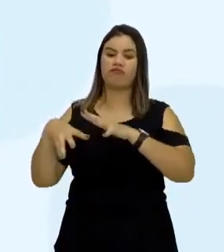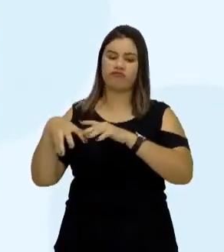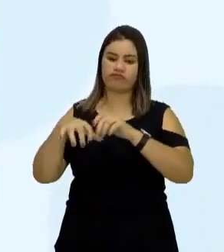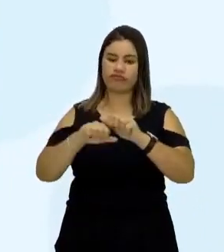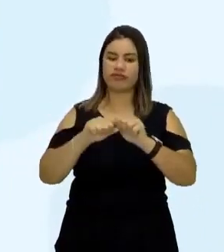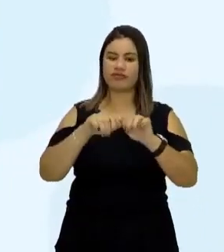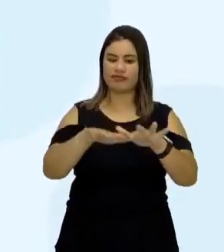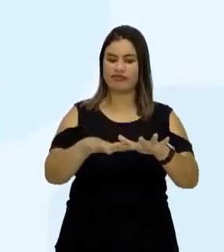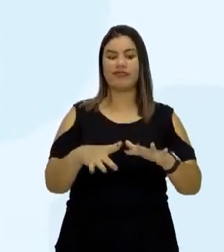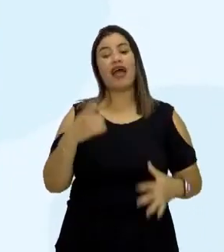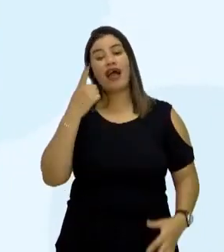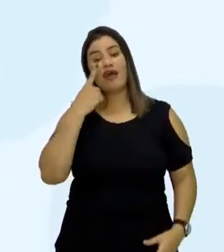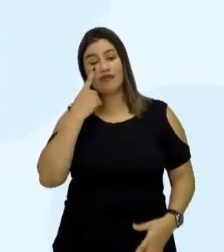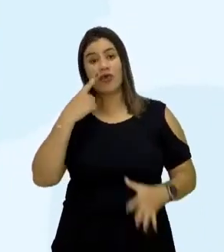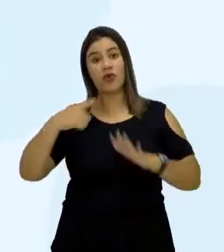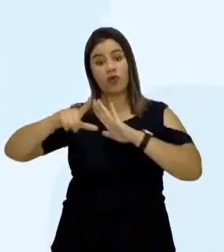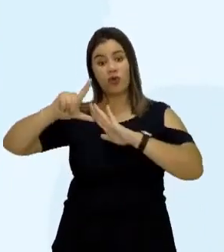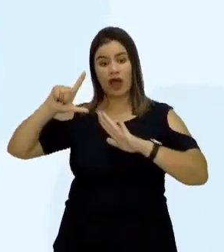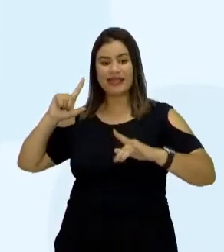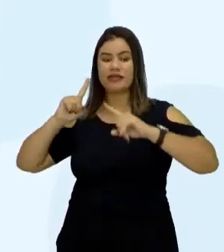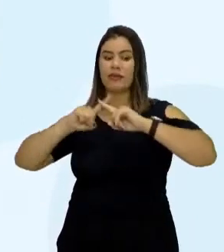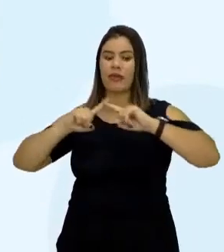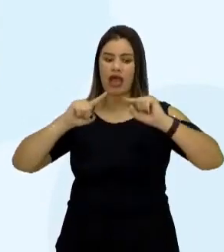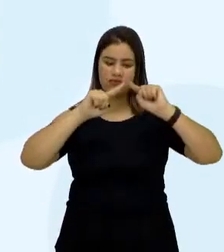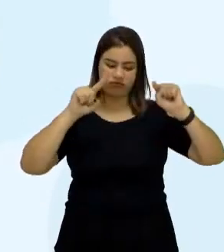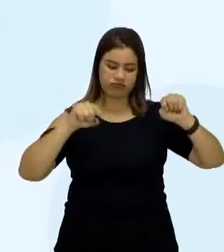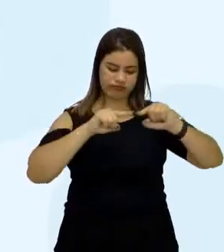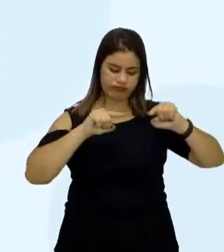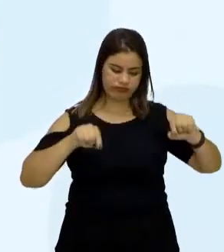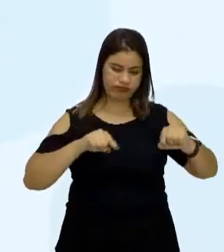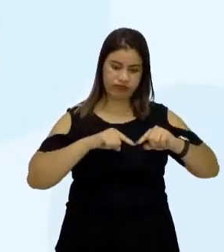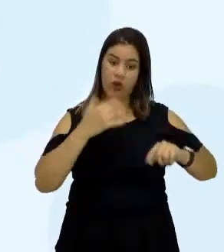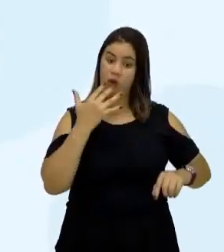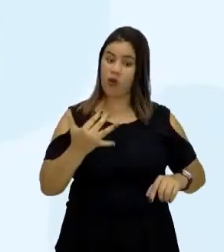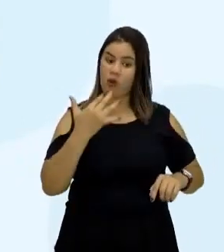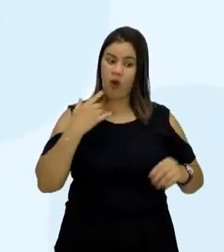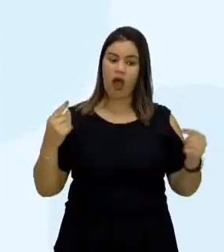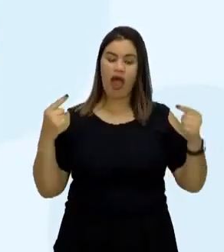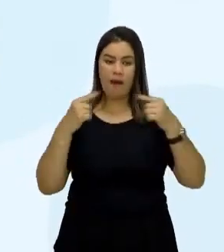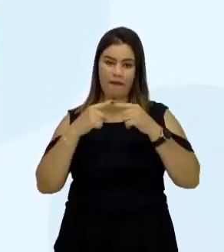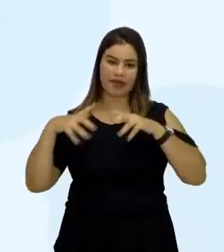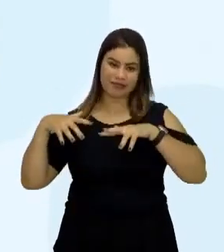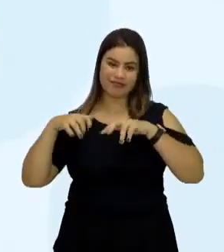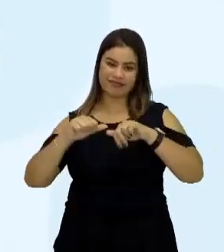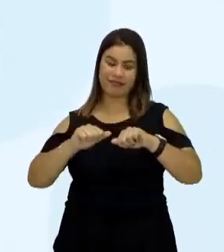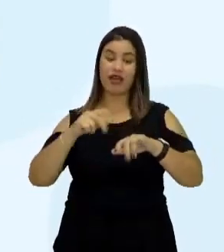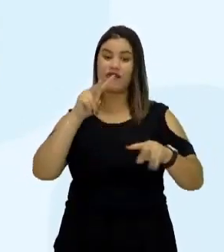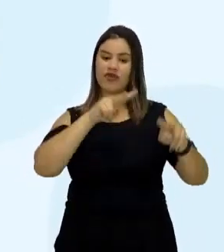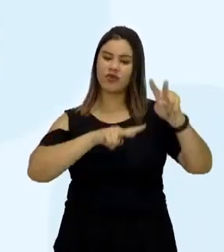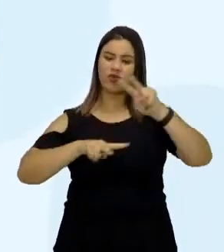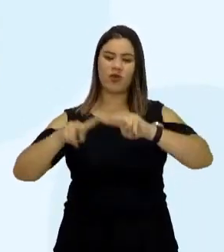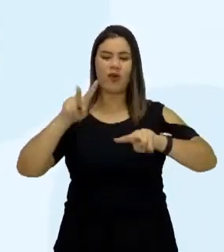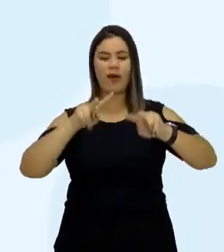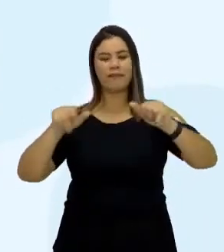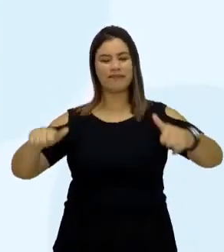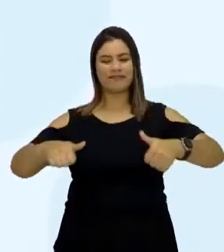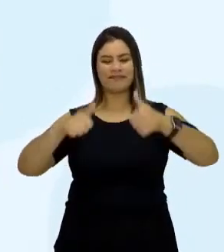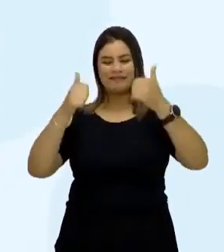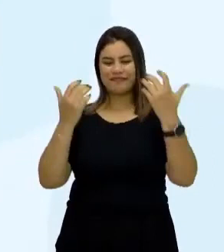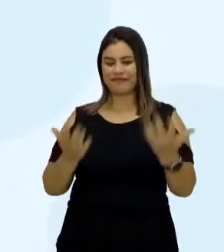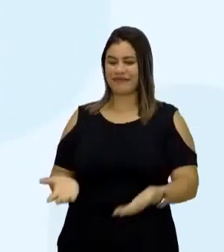viu no anterior, mas esse aqui dando aí um destaque aí também, né, nas colorações, que aí a visualização é melhor, né? Então nós temos